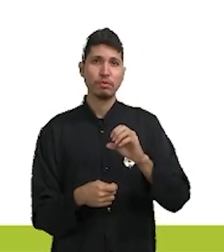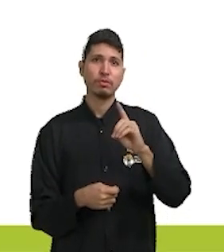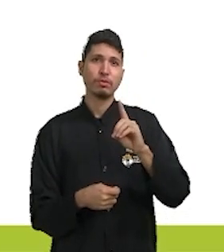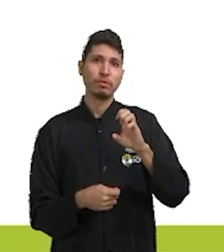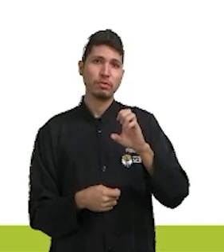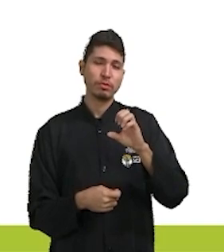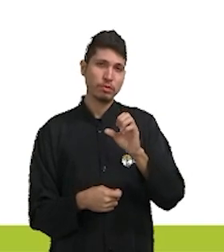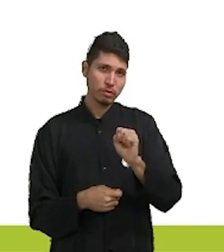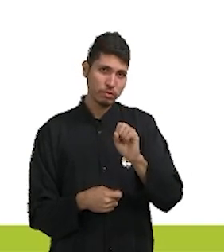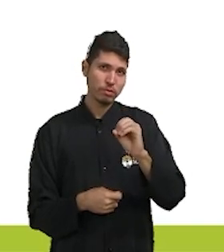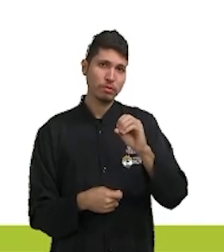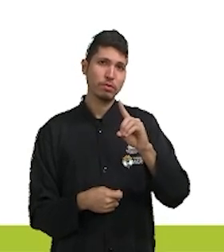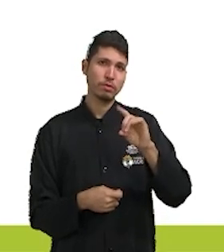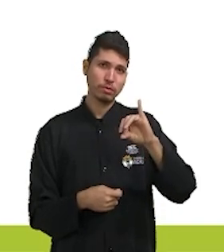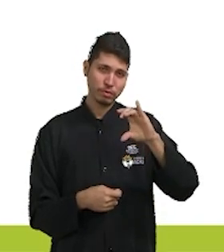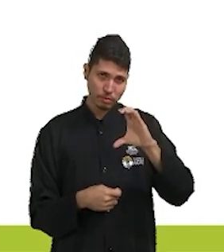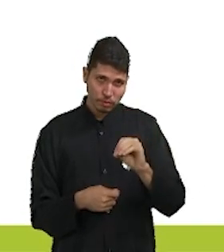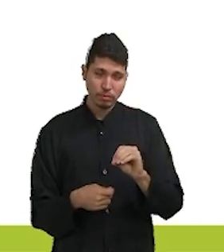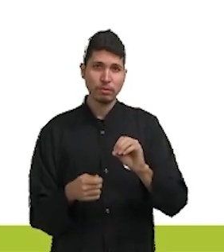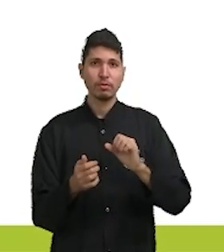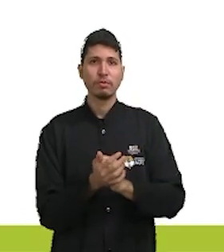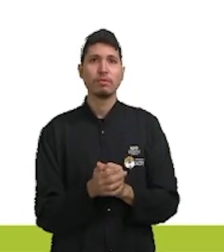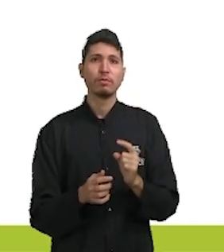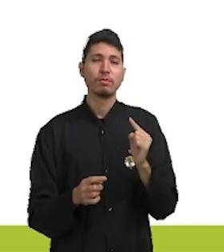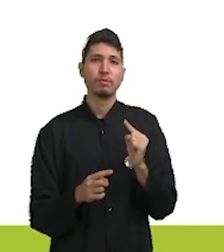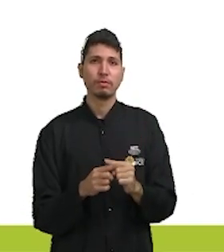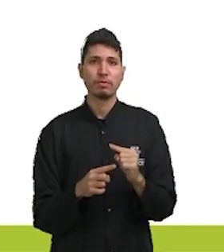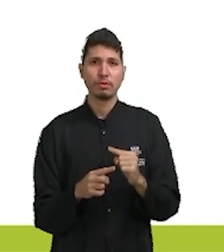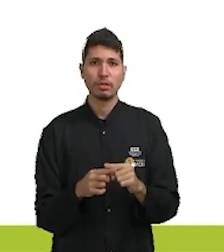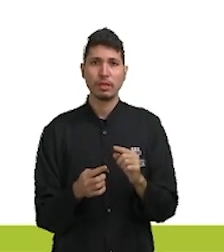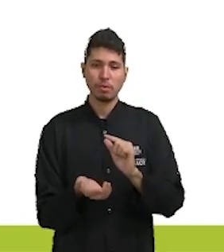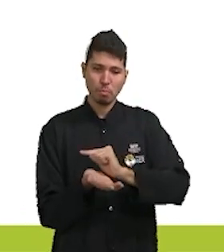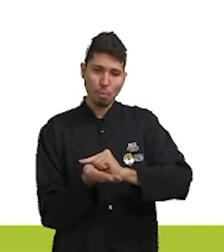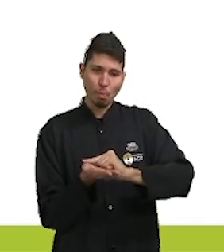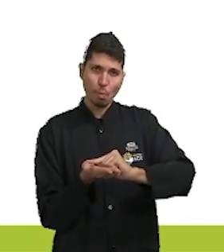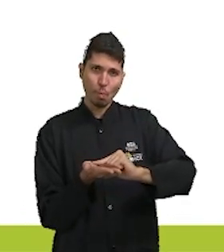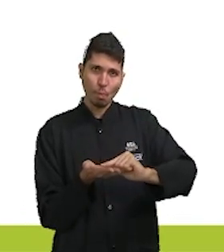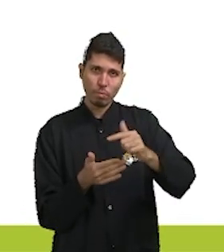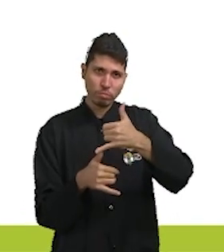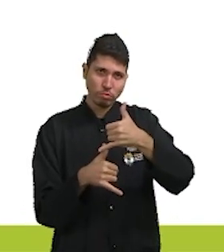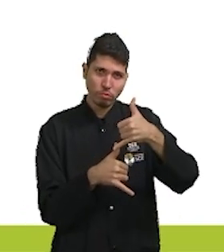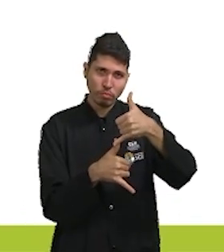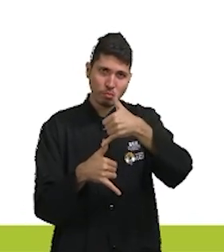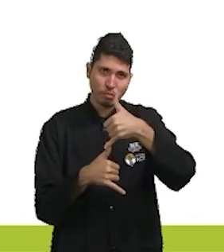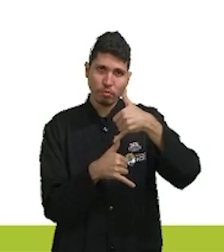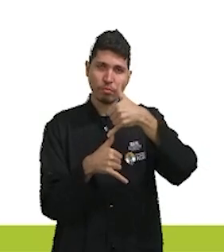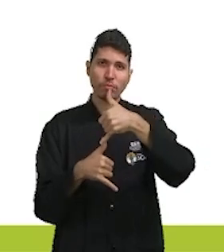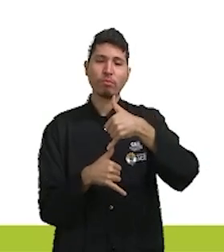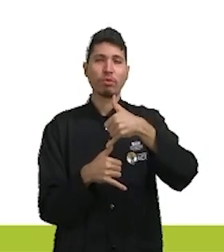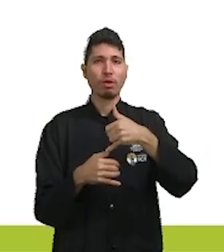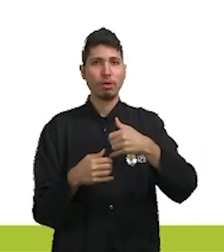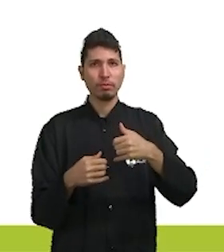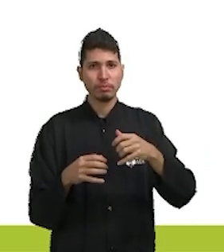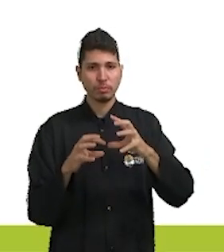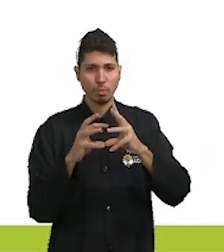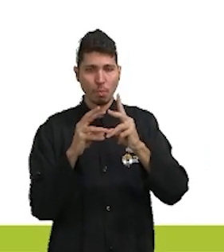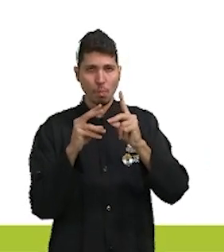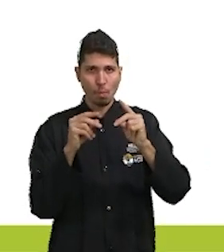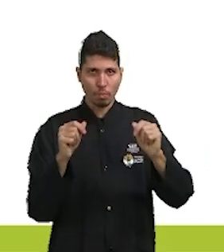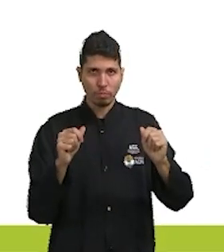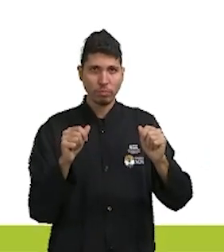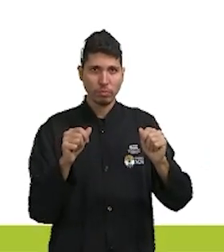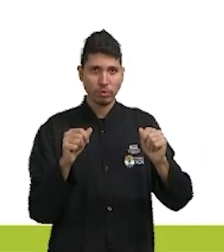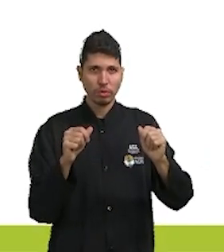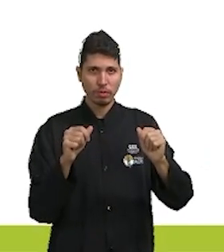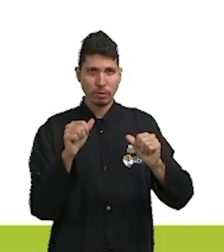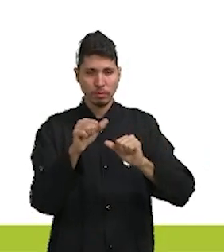de tubulações, porque ele reage muito bem com a gordura, transformando essa gordura aí em outra espécie